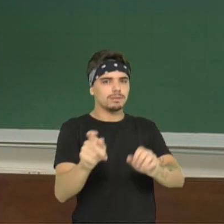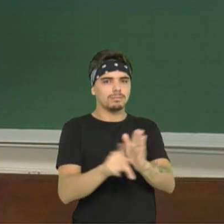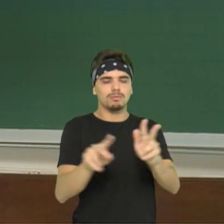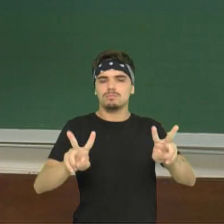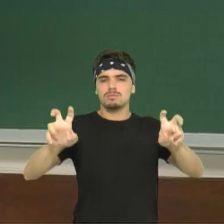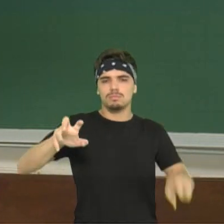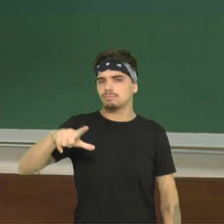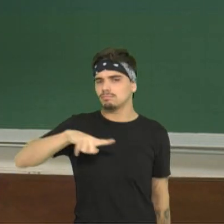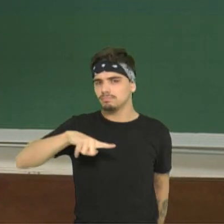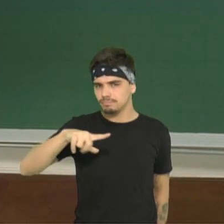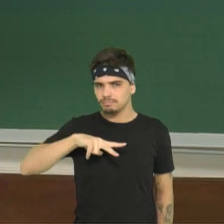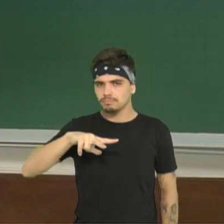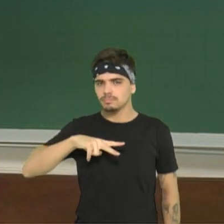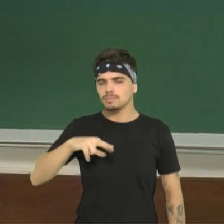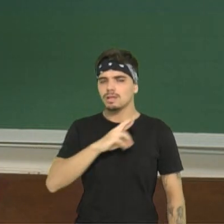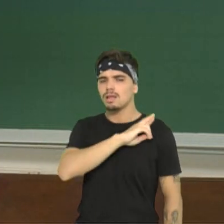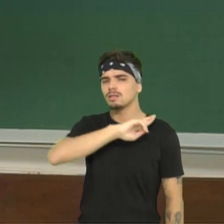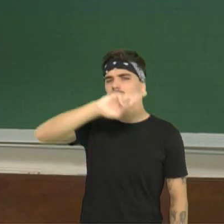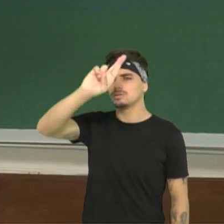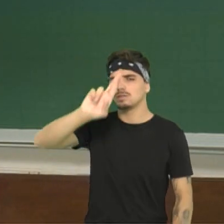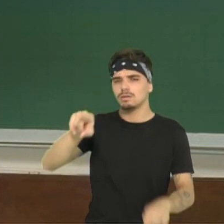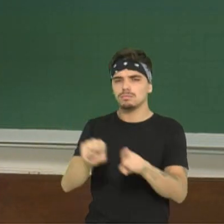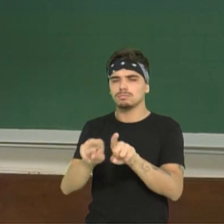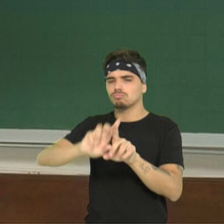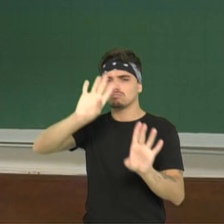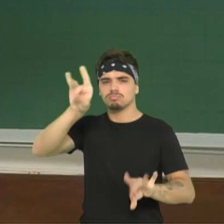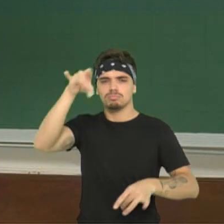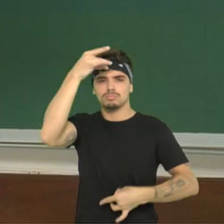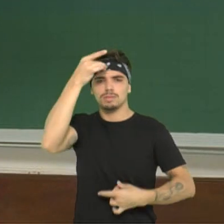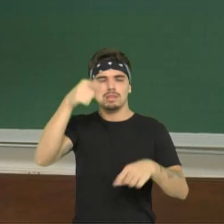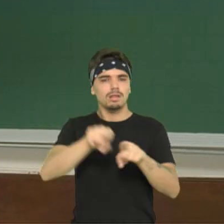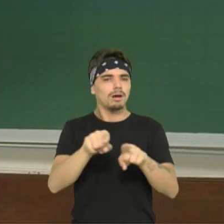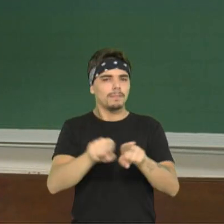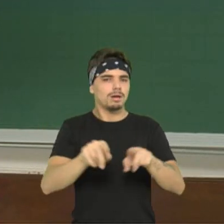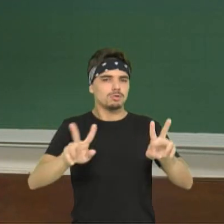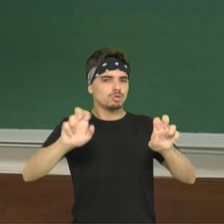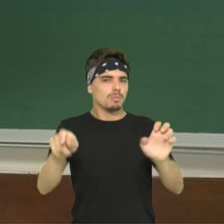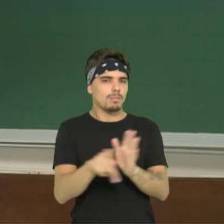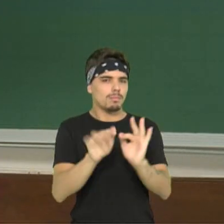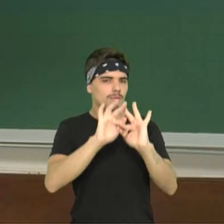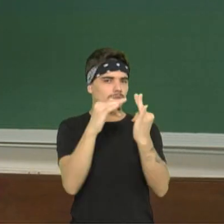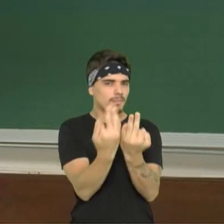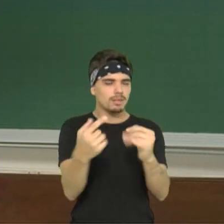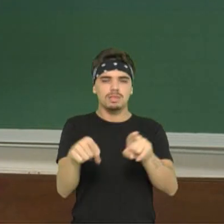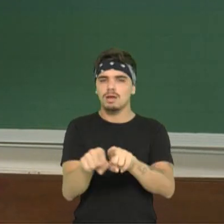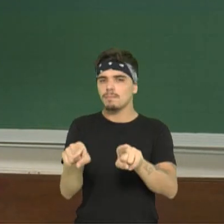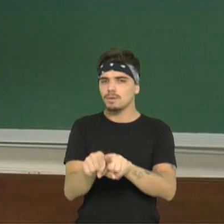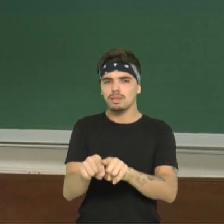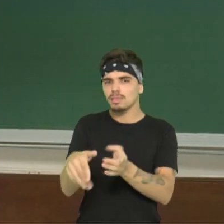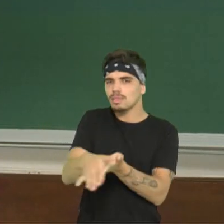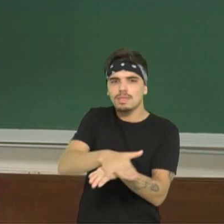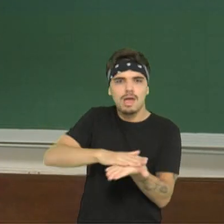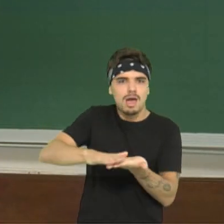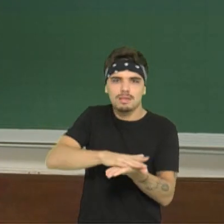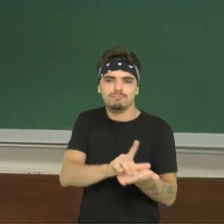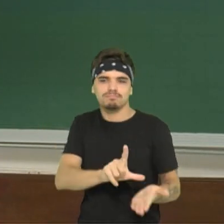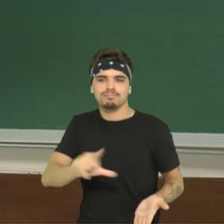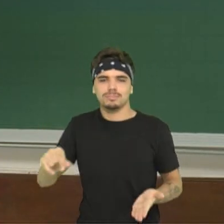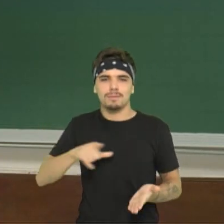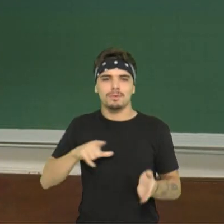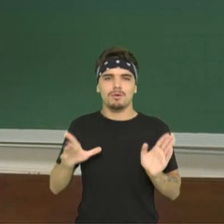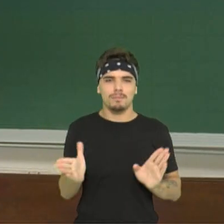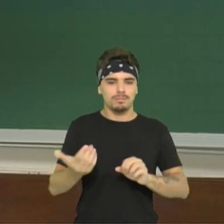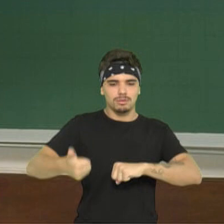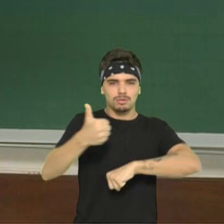questões privadas, a religiosidade, a espiritualidade, as questões familiares, tá? Nada escapa ao domínio